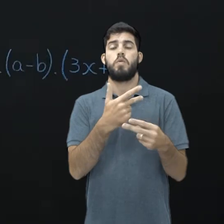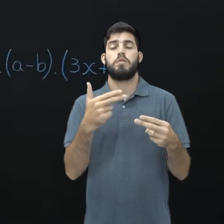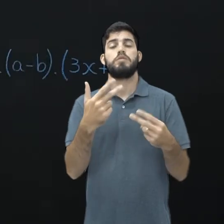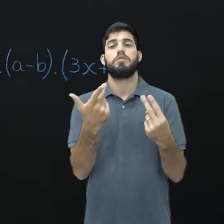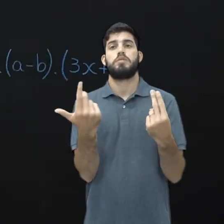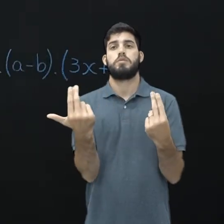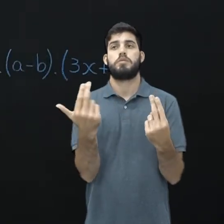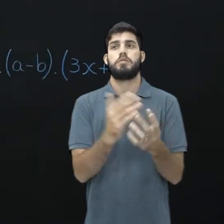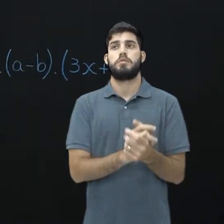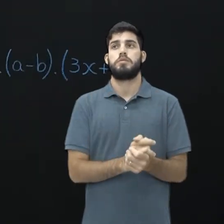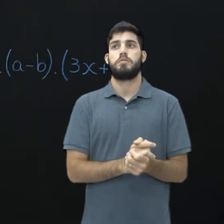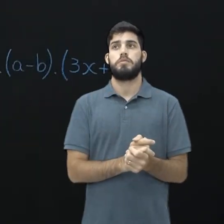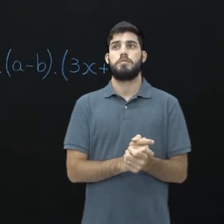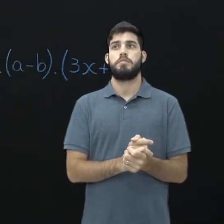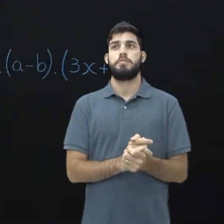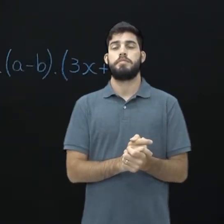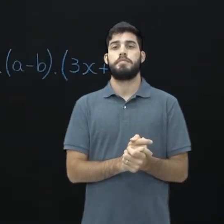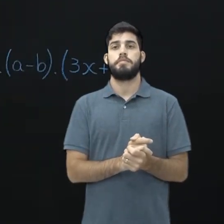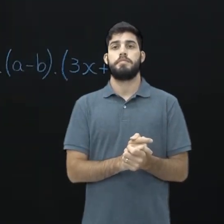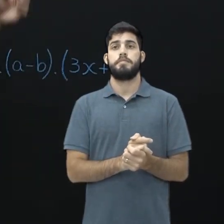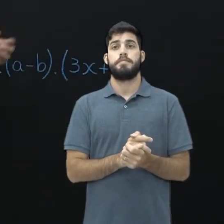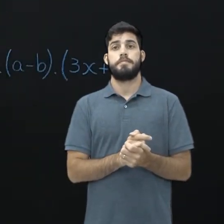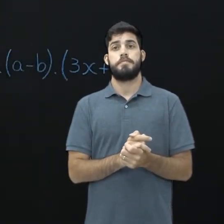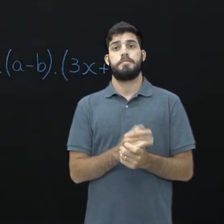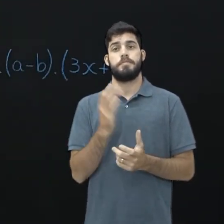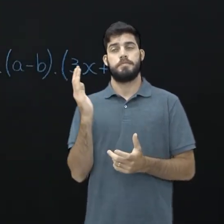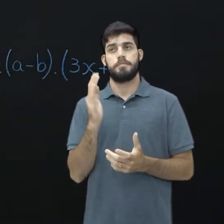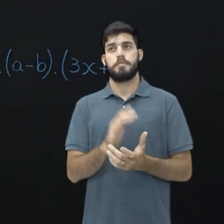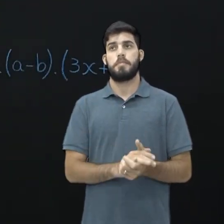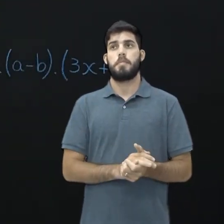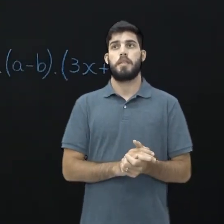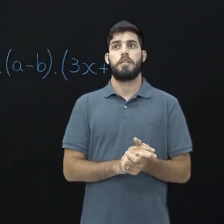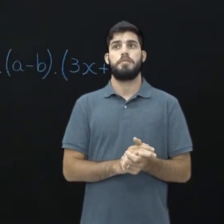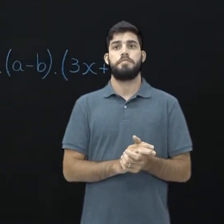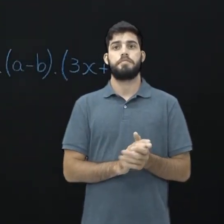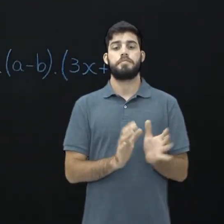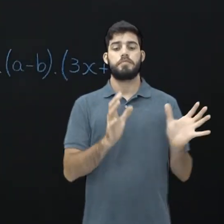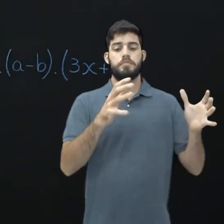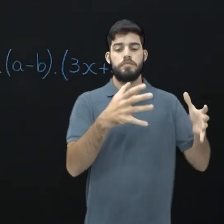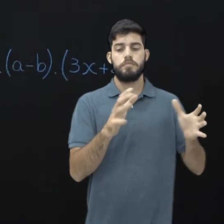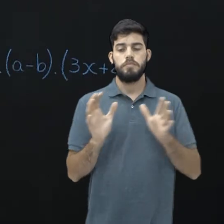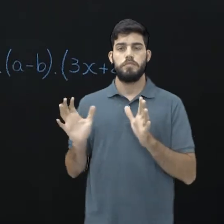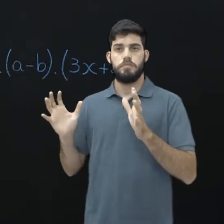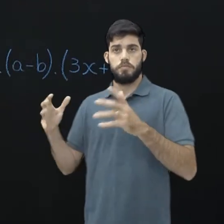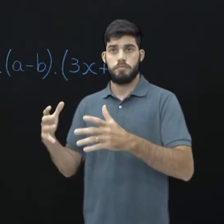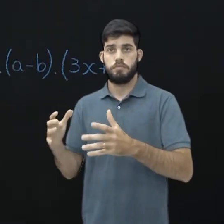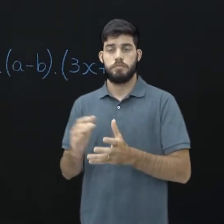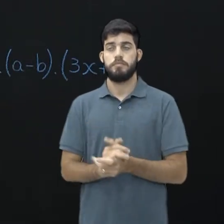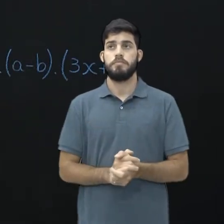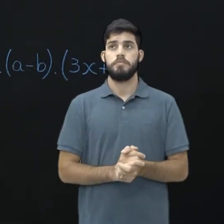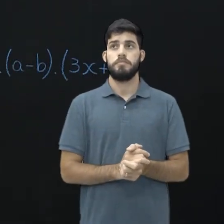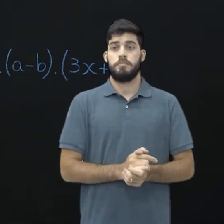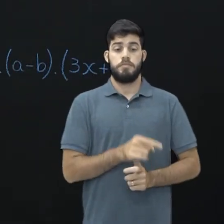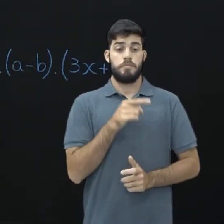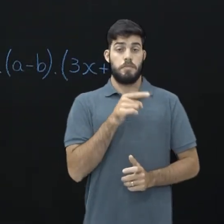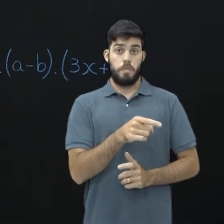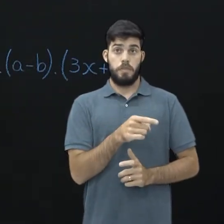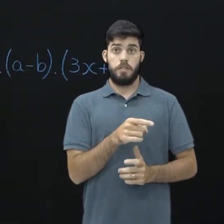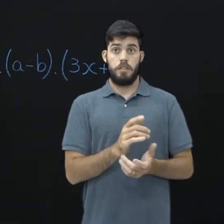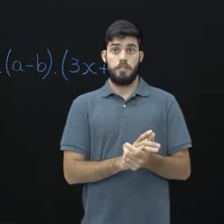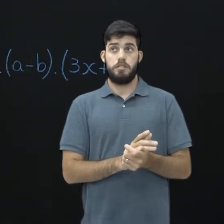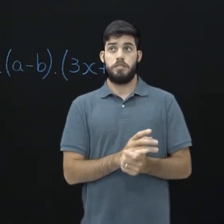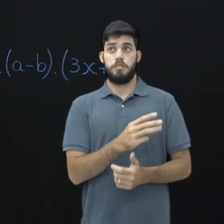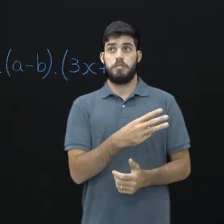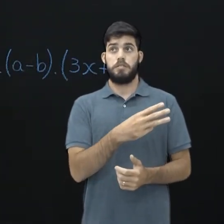quantidade de elementos, na verdade. Então, aqui nesse caso, eu estou separando em dois pares. No primeiro par, eu tenho 3a